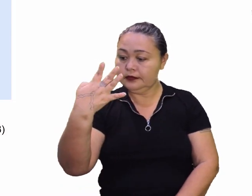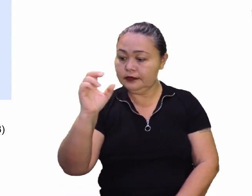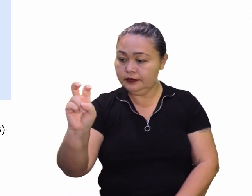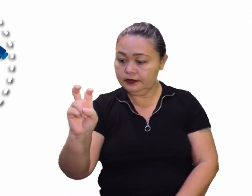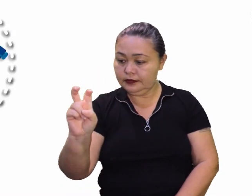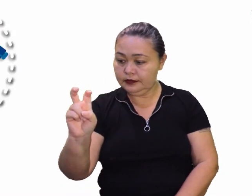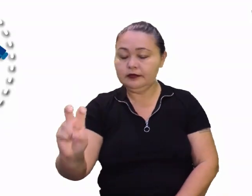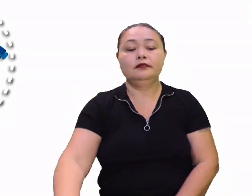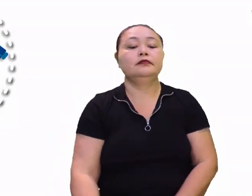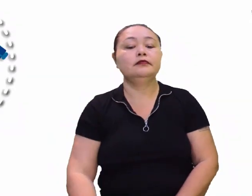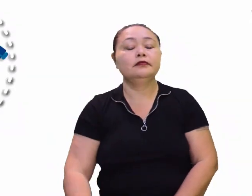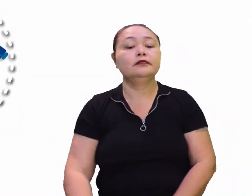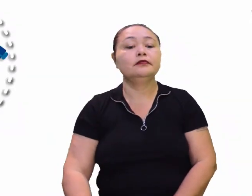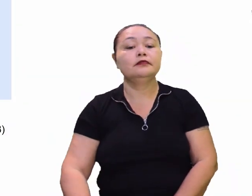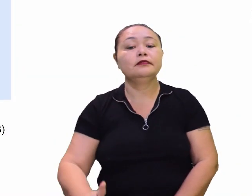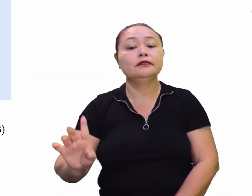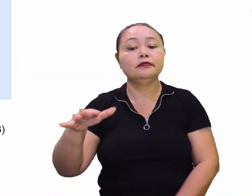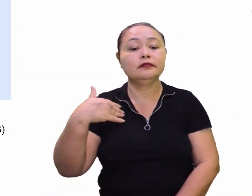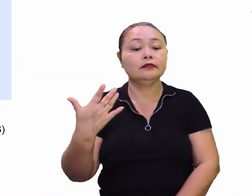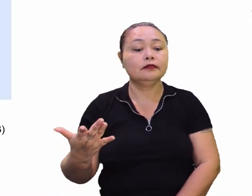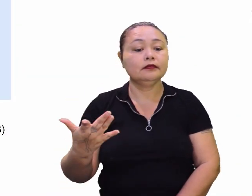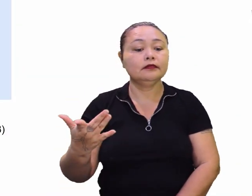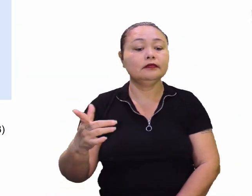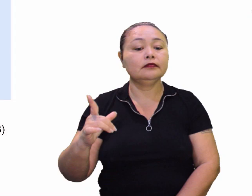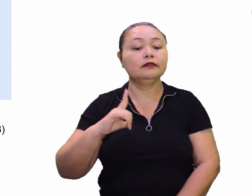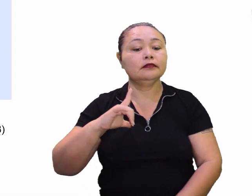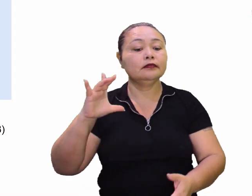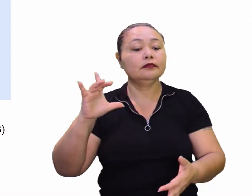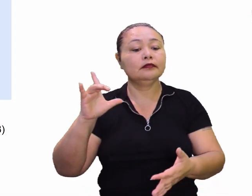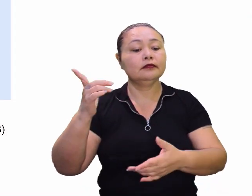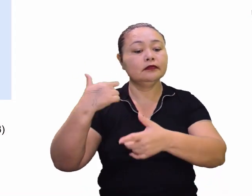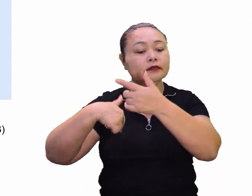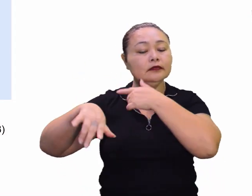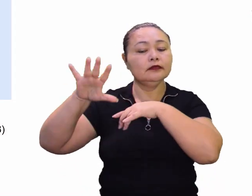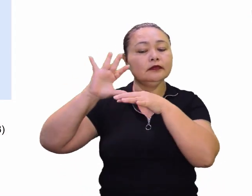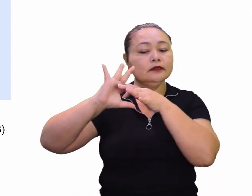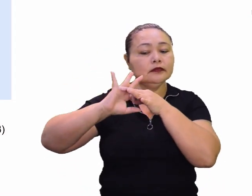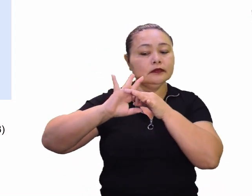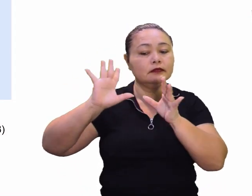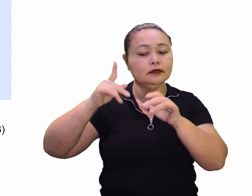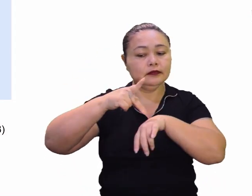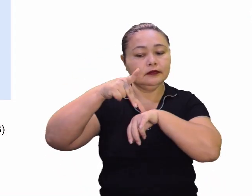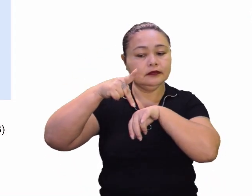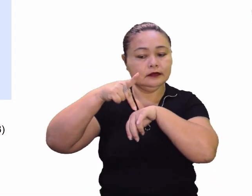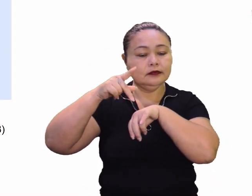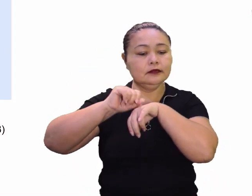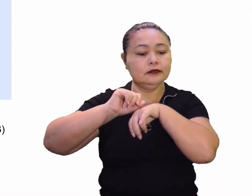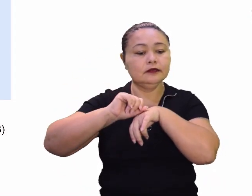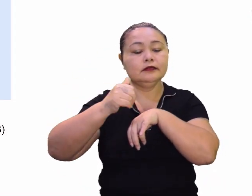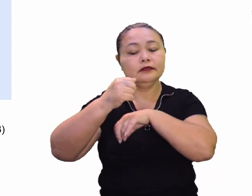0,645. E a independência deles lá em